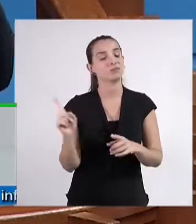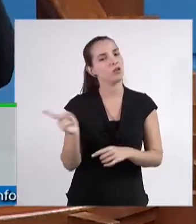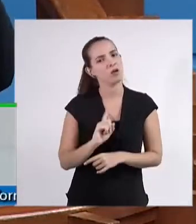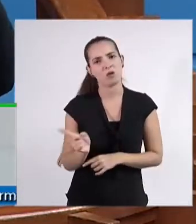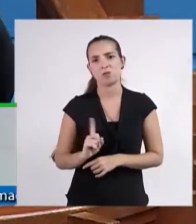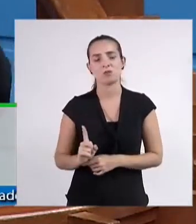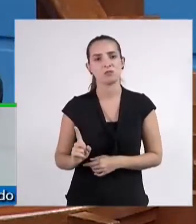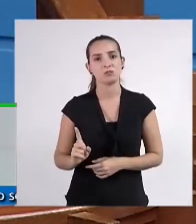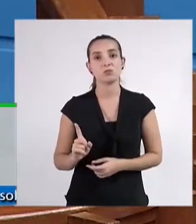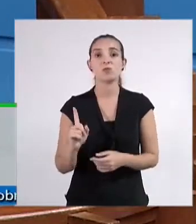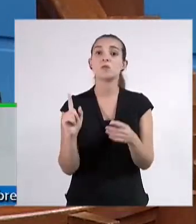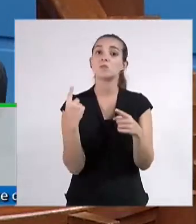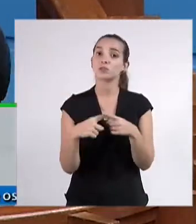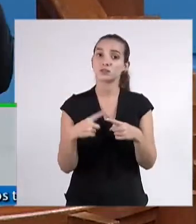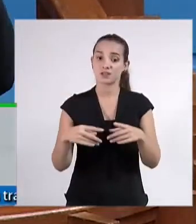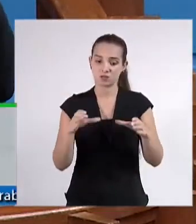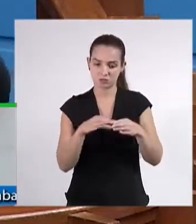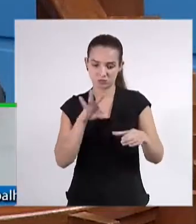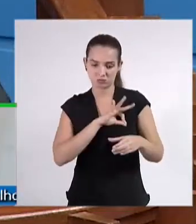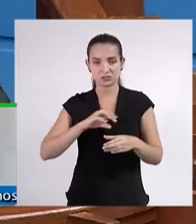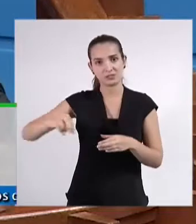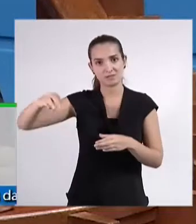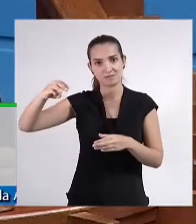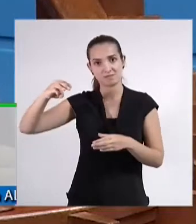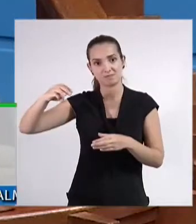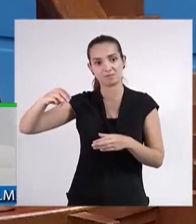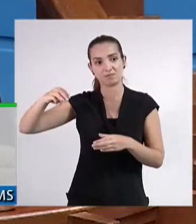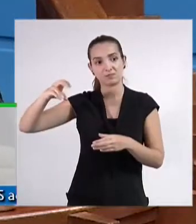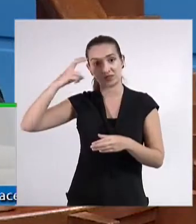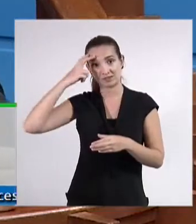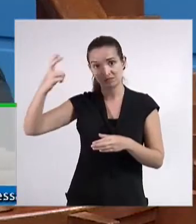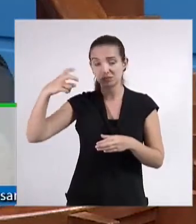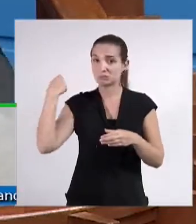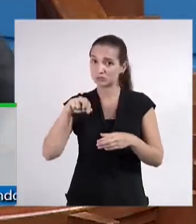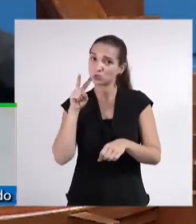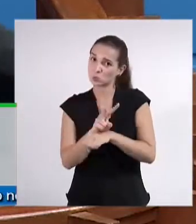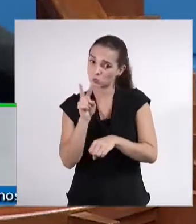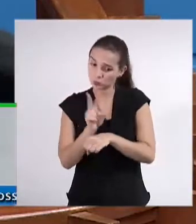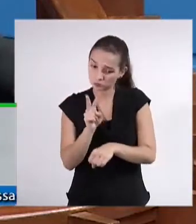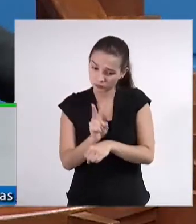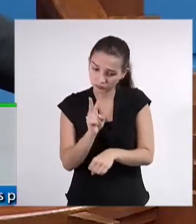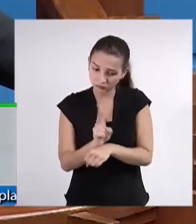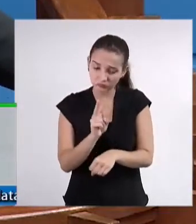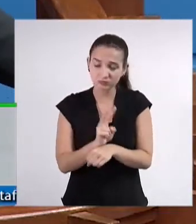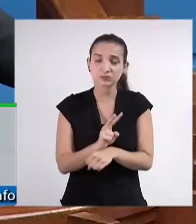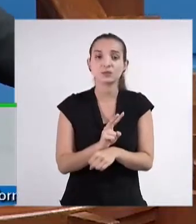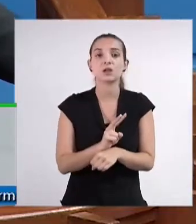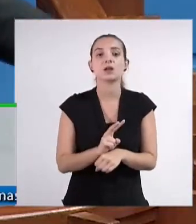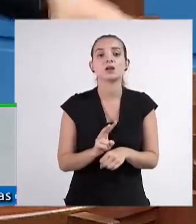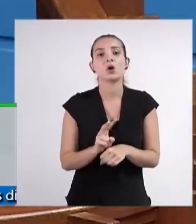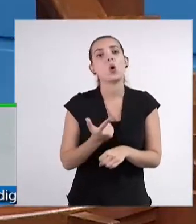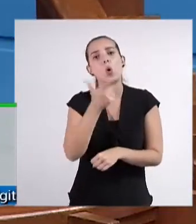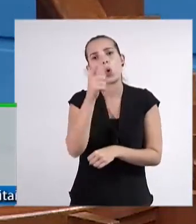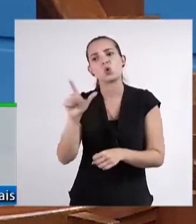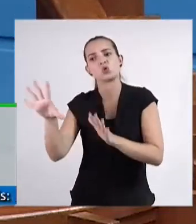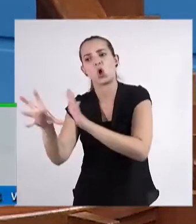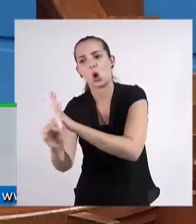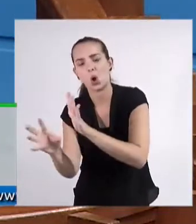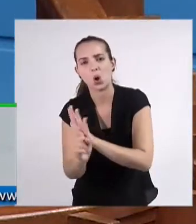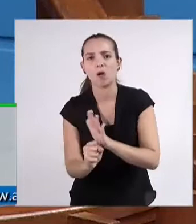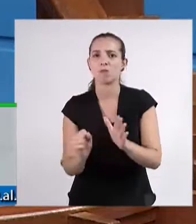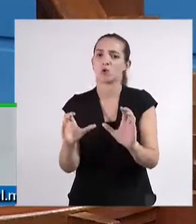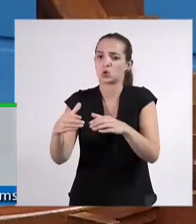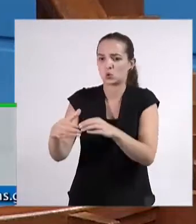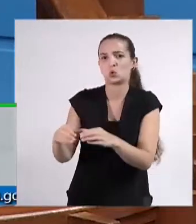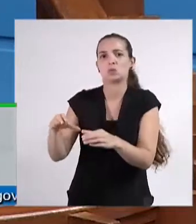investigar os criminosos, as milícias. Disse aqui o deputado Contar que tem